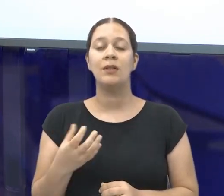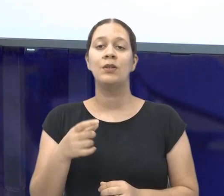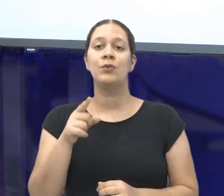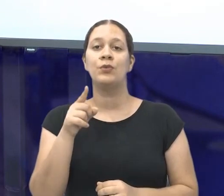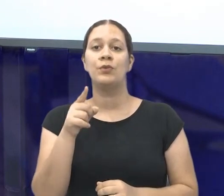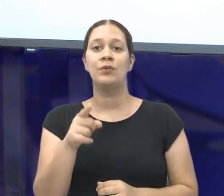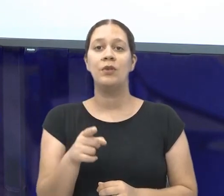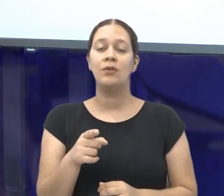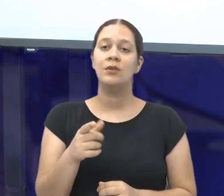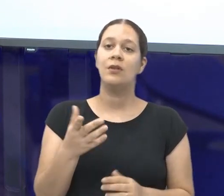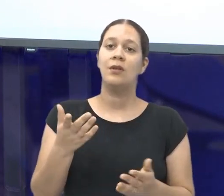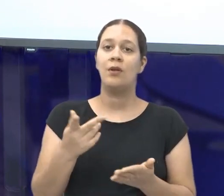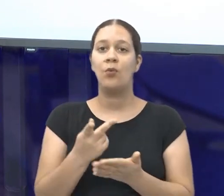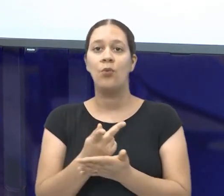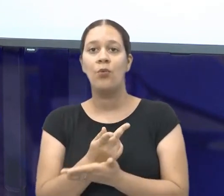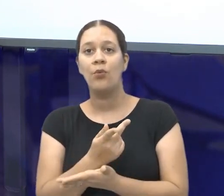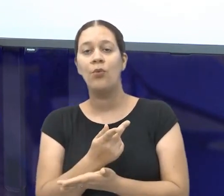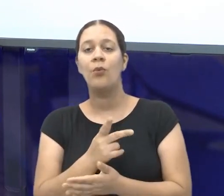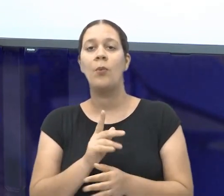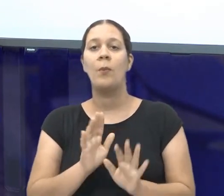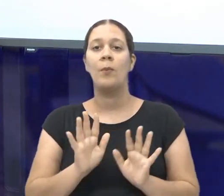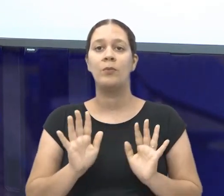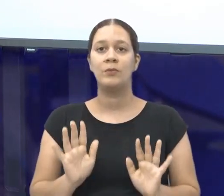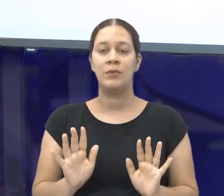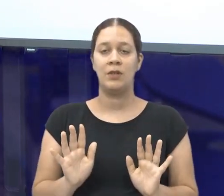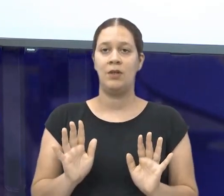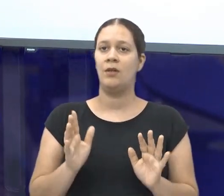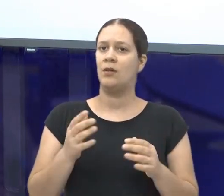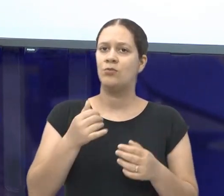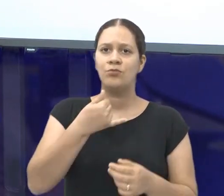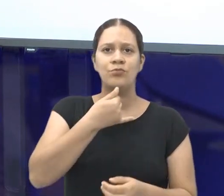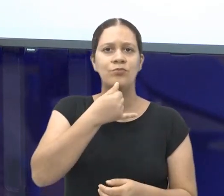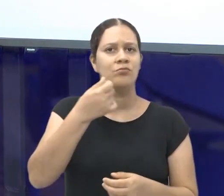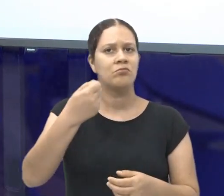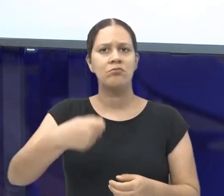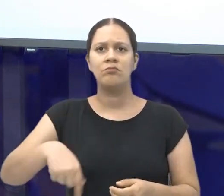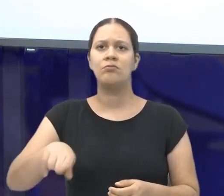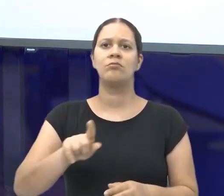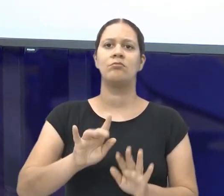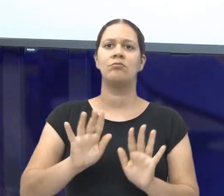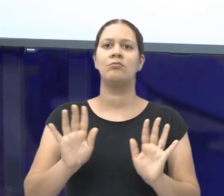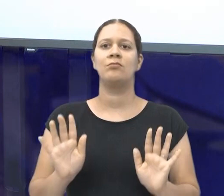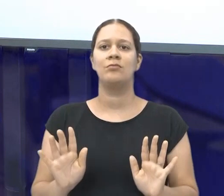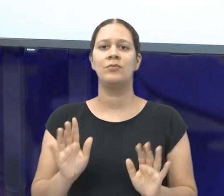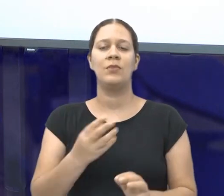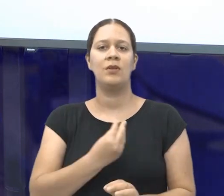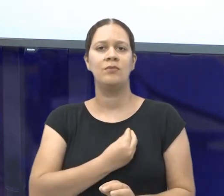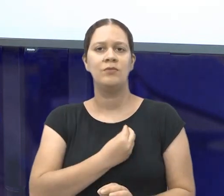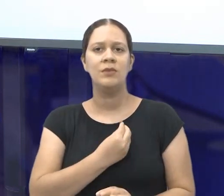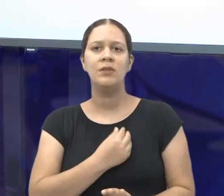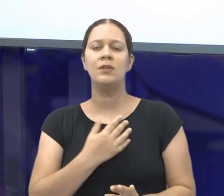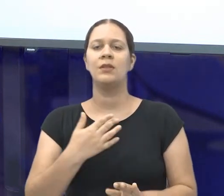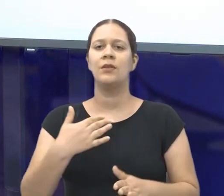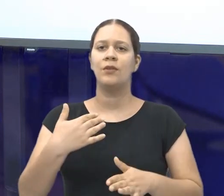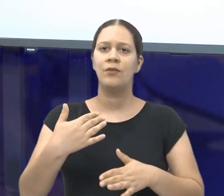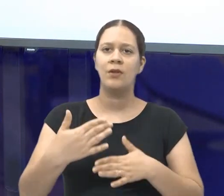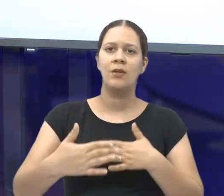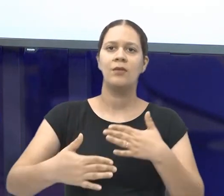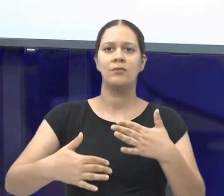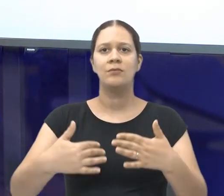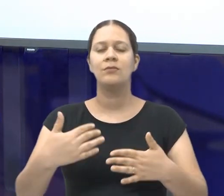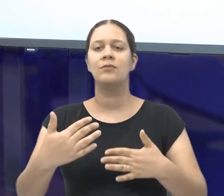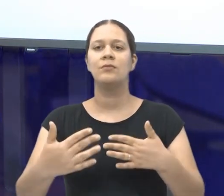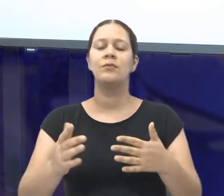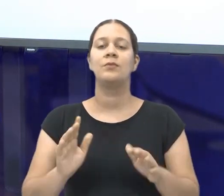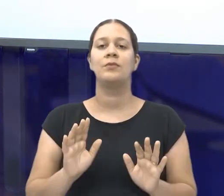quem sabe, não ter acertado como esperava, não desanima não. Porque é assim que a vida vai acontecendo e vai se